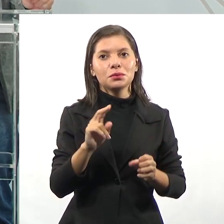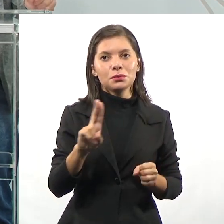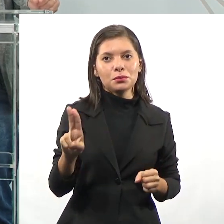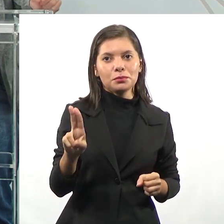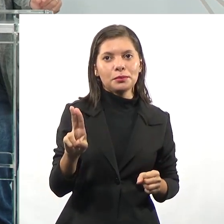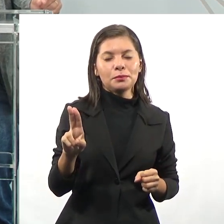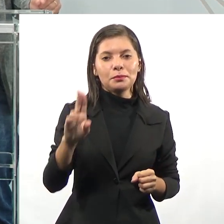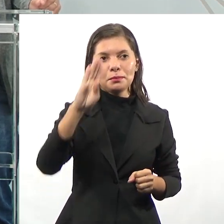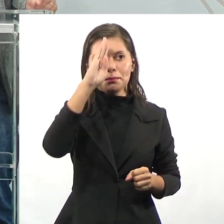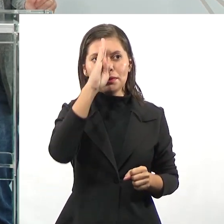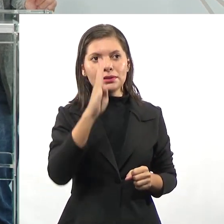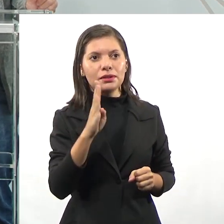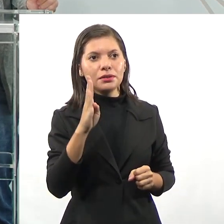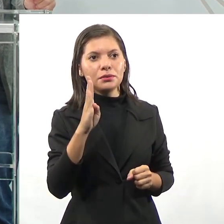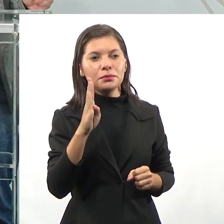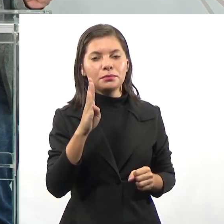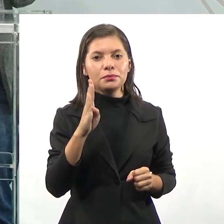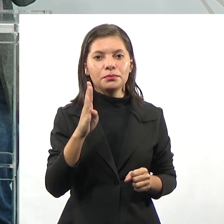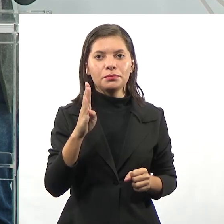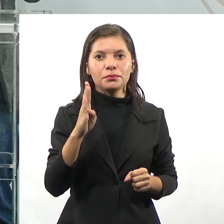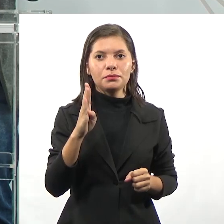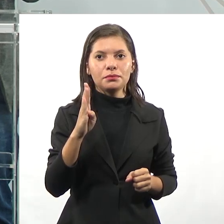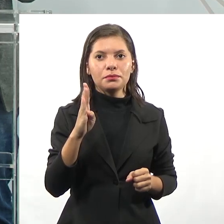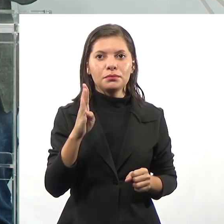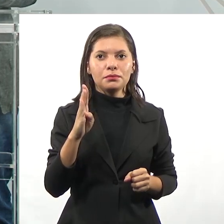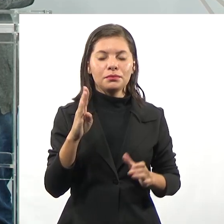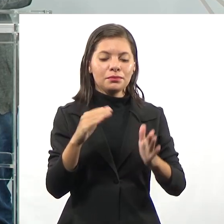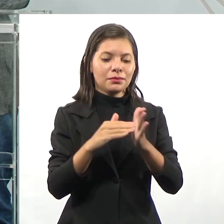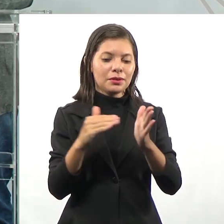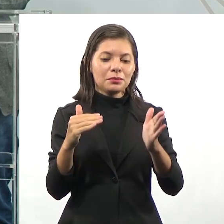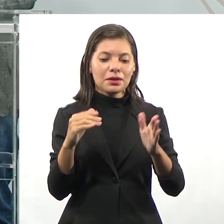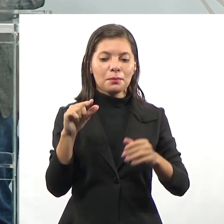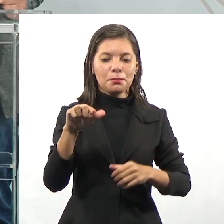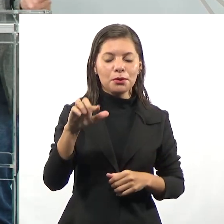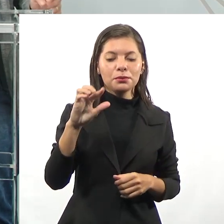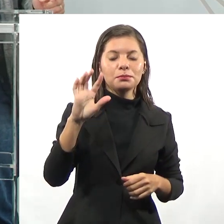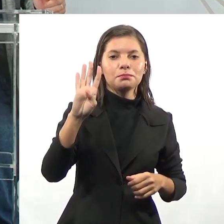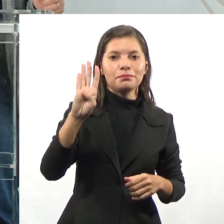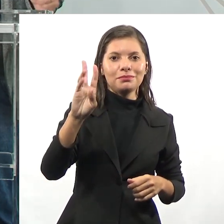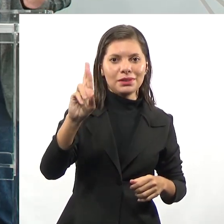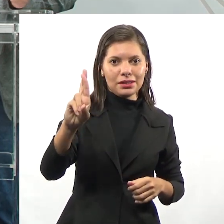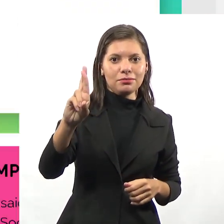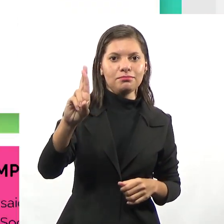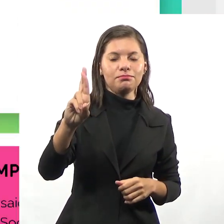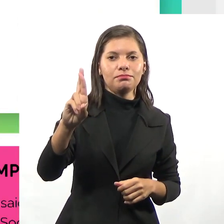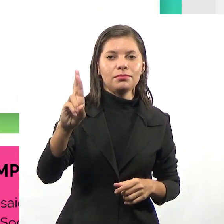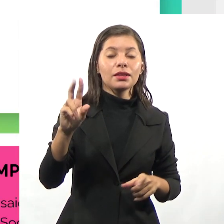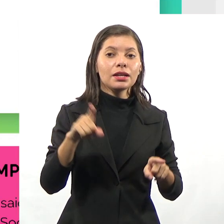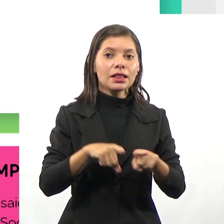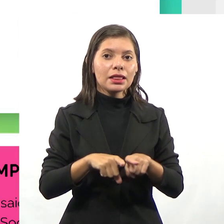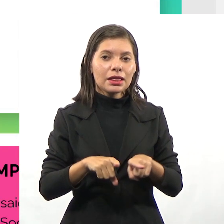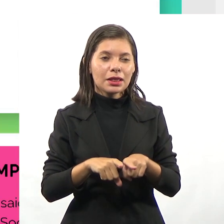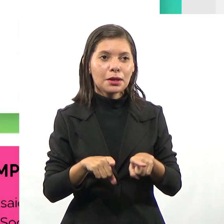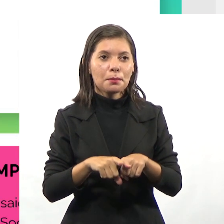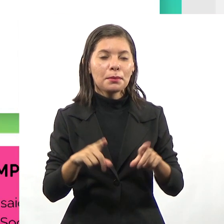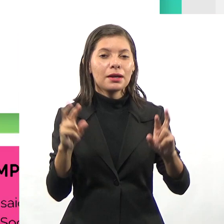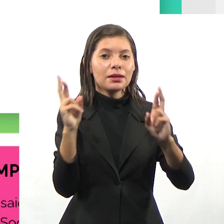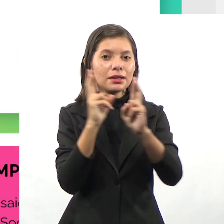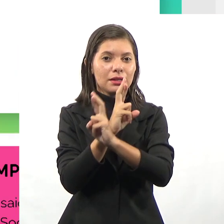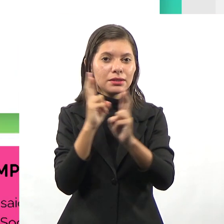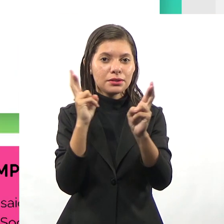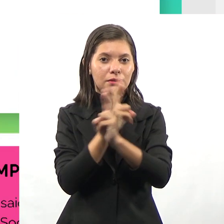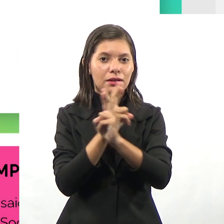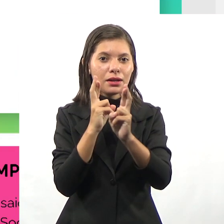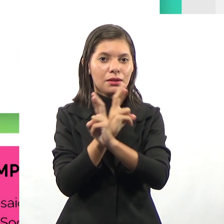buscando em sites brasileiros, certo? Mas precisa ter essa terminação .br. Além disso, eu tenho o